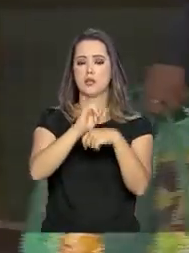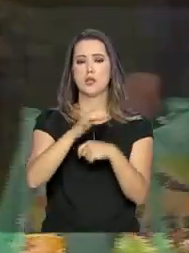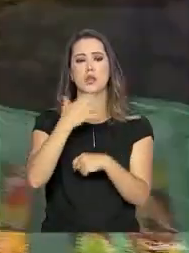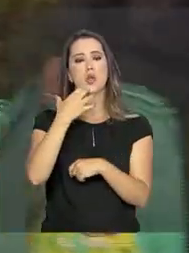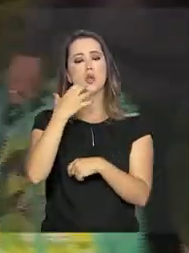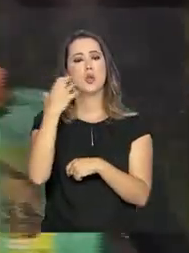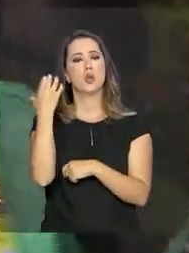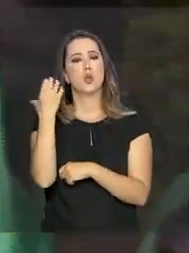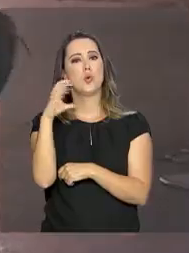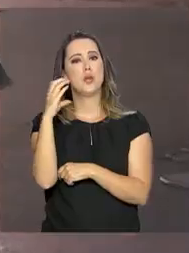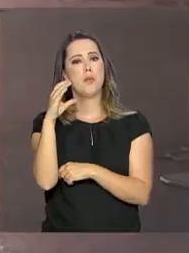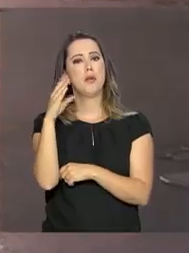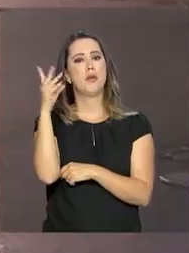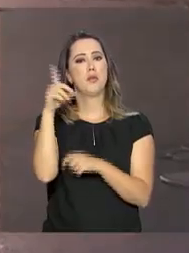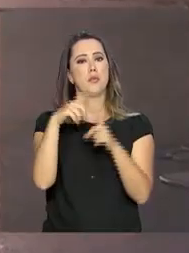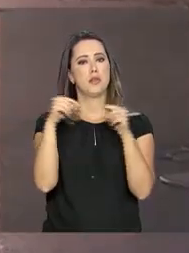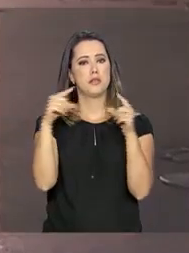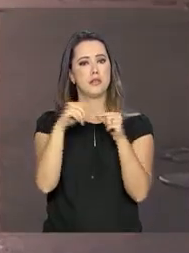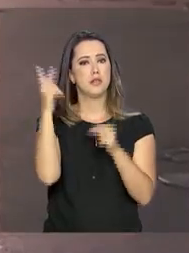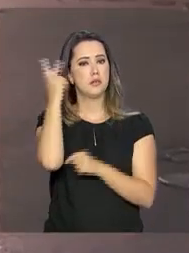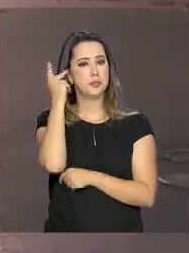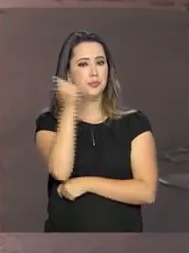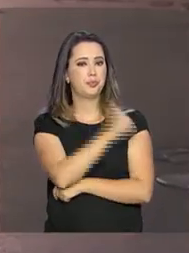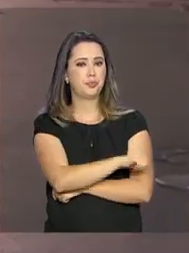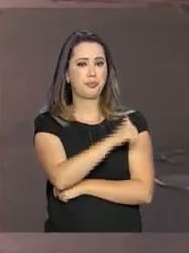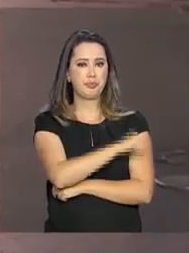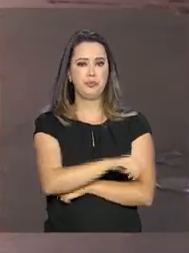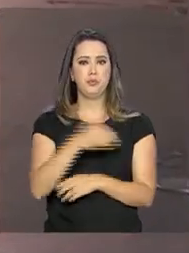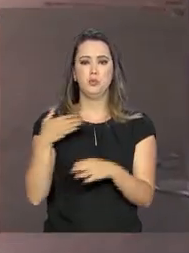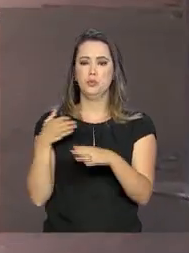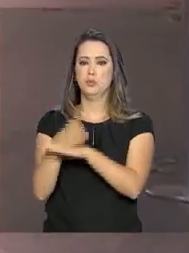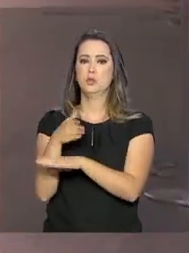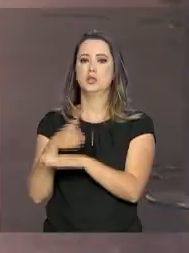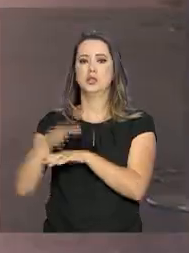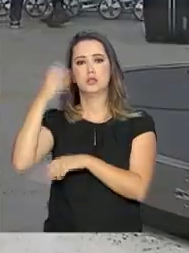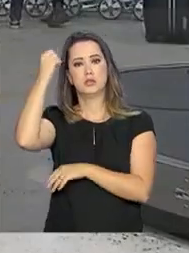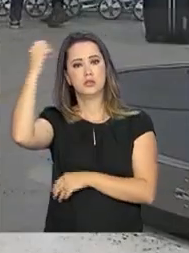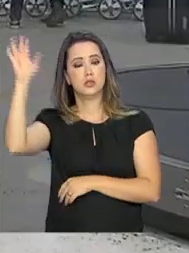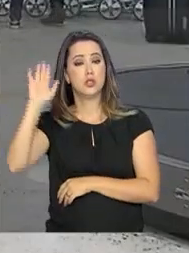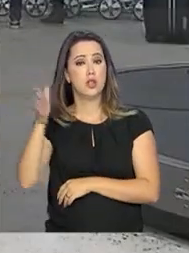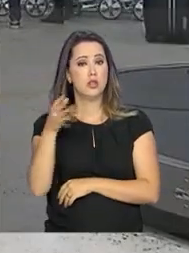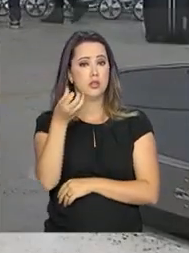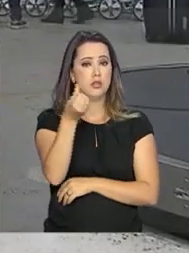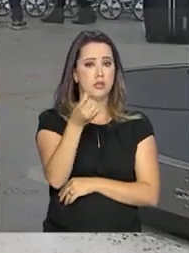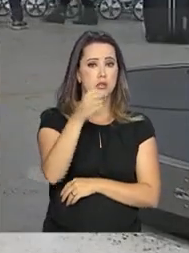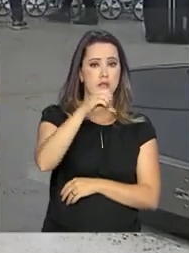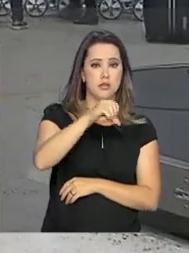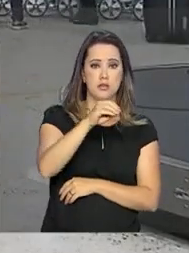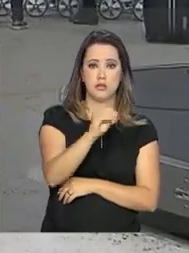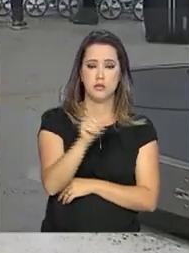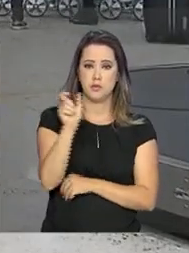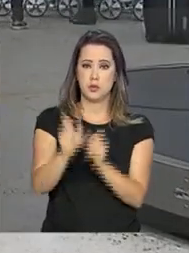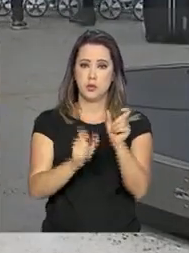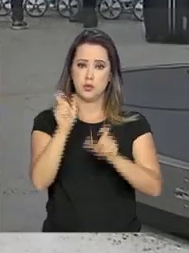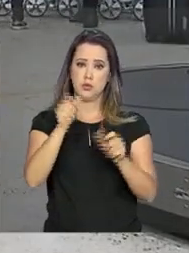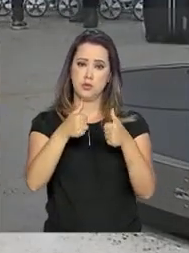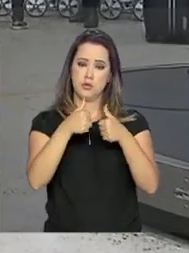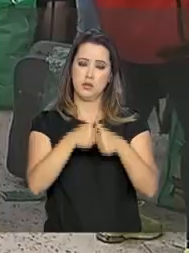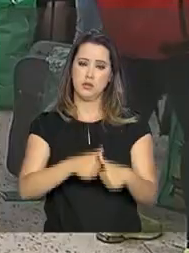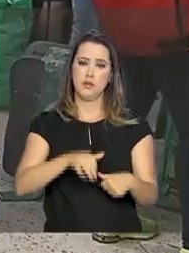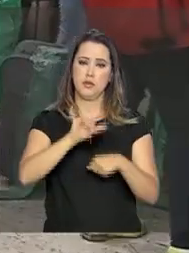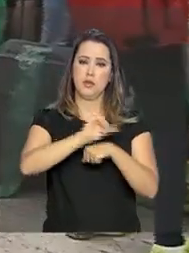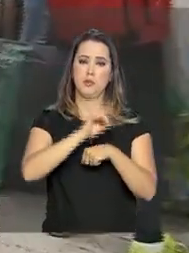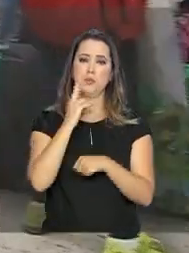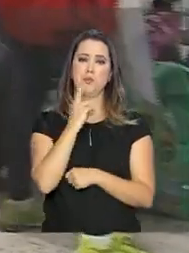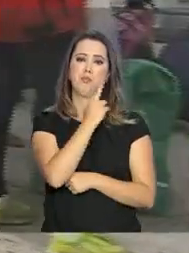são paulo e rio de janeiro o processo de interiorização já transferiu 690 imigrantes que estavam em boa